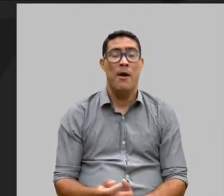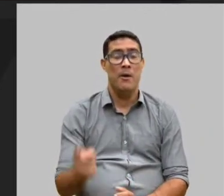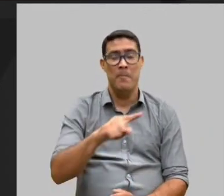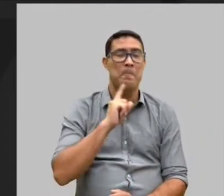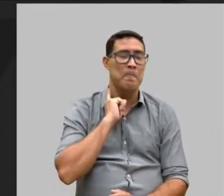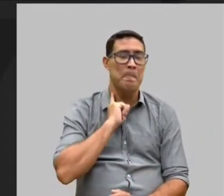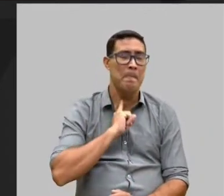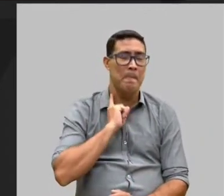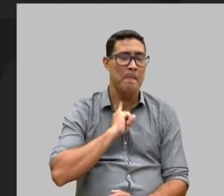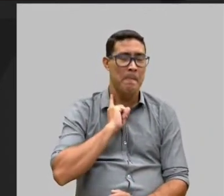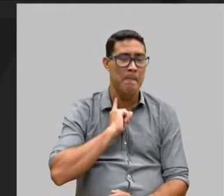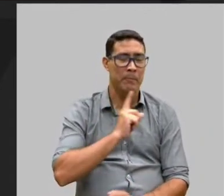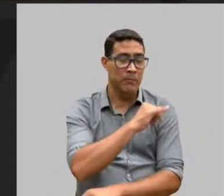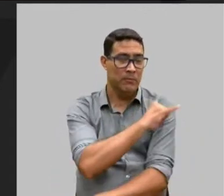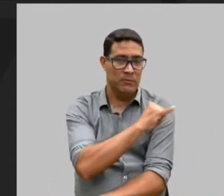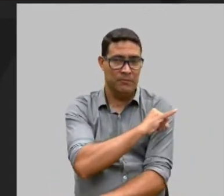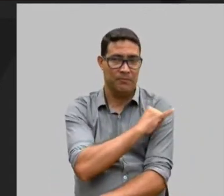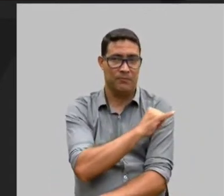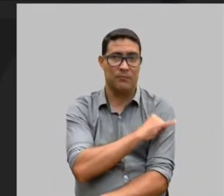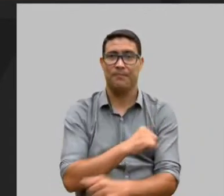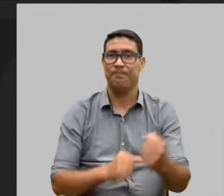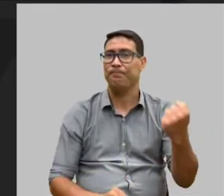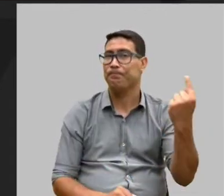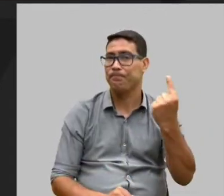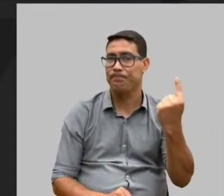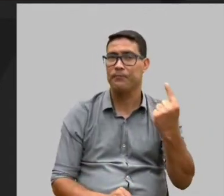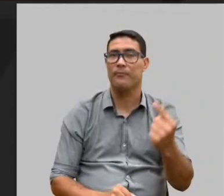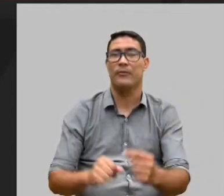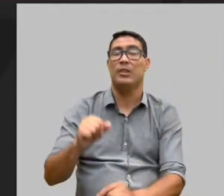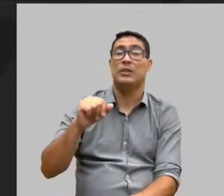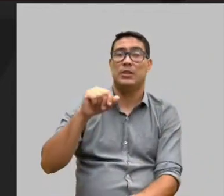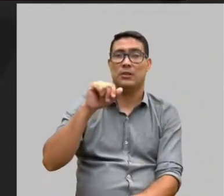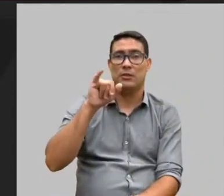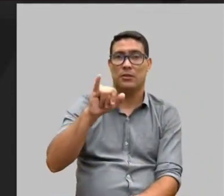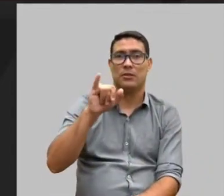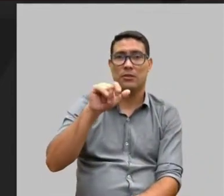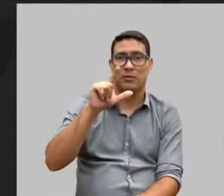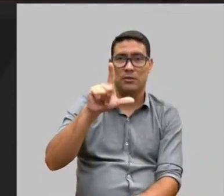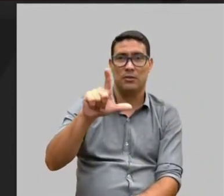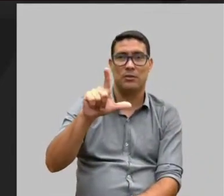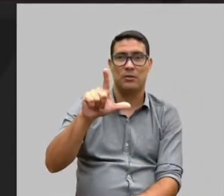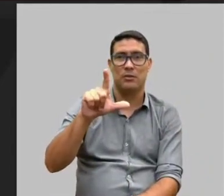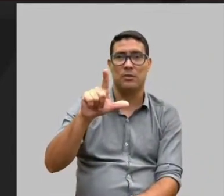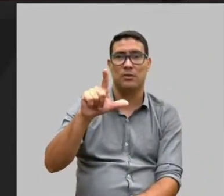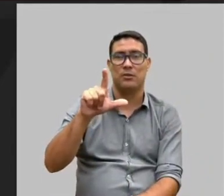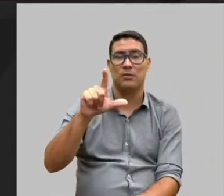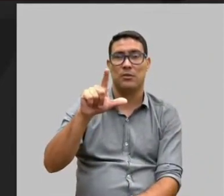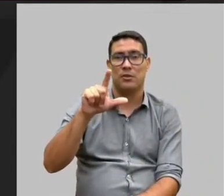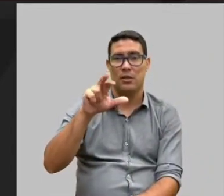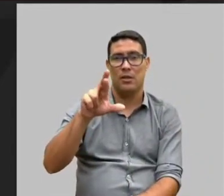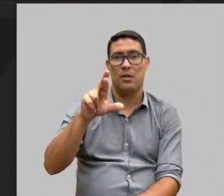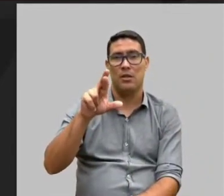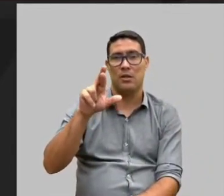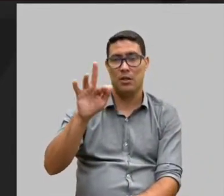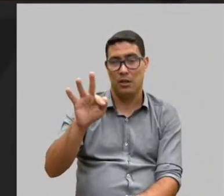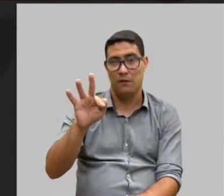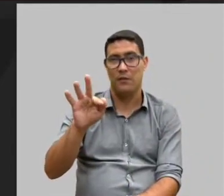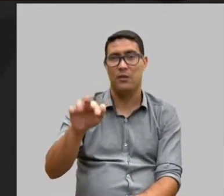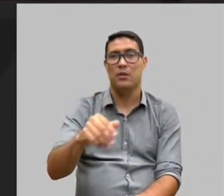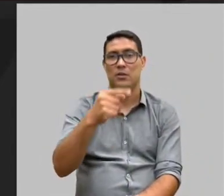e quando assinou o primeiro rrf em 12/06 de27 a dívida saltou de